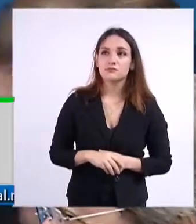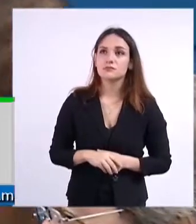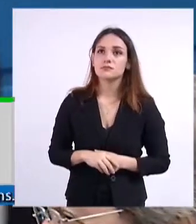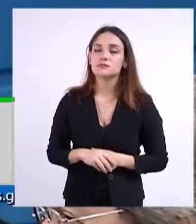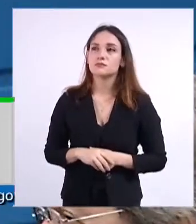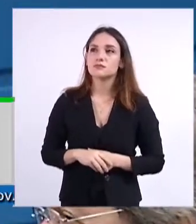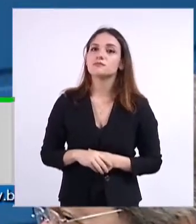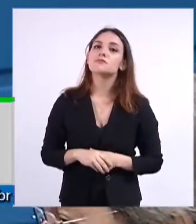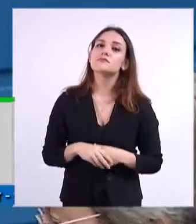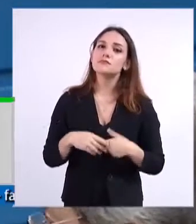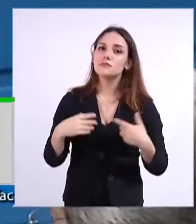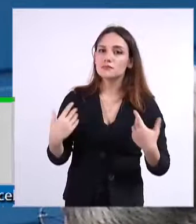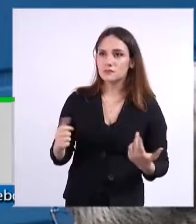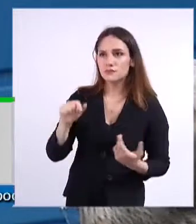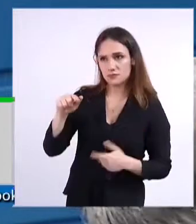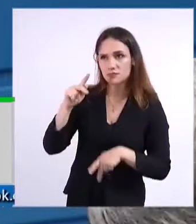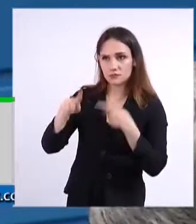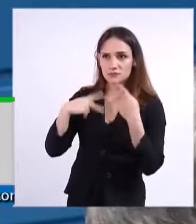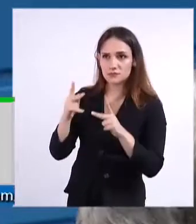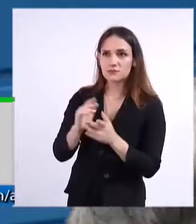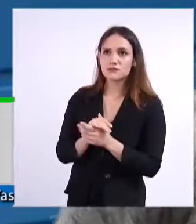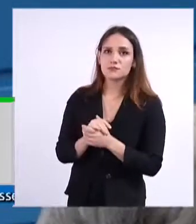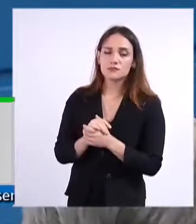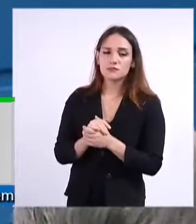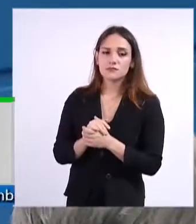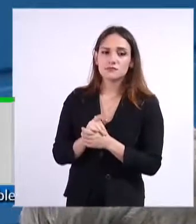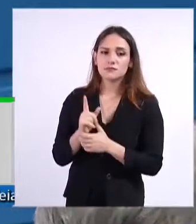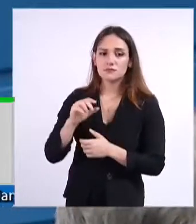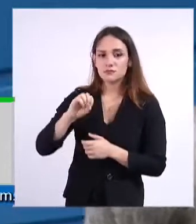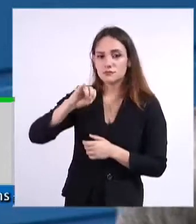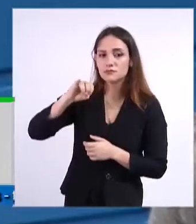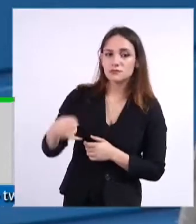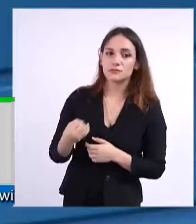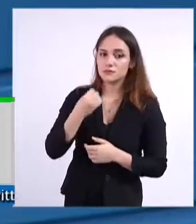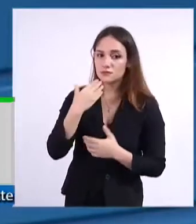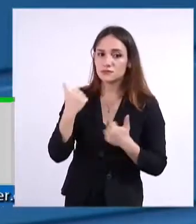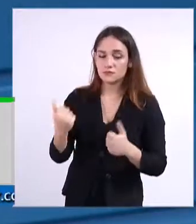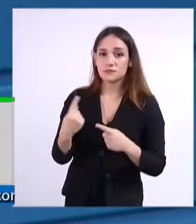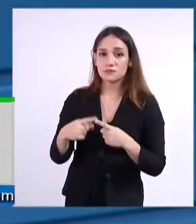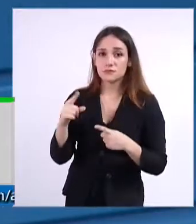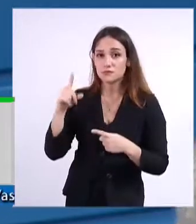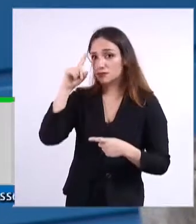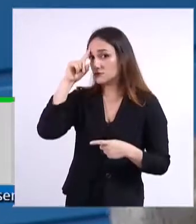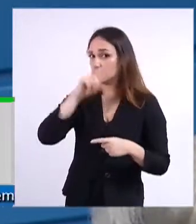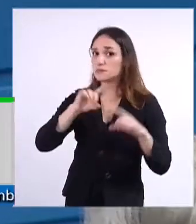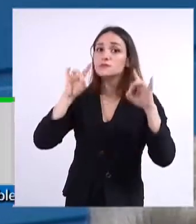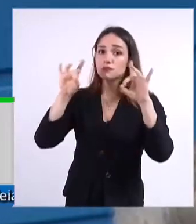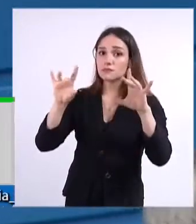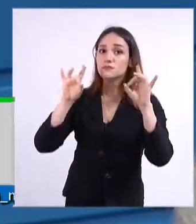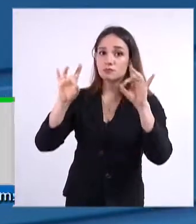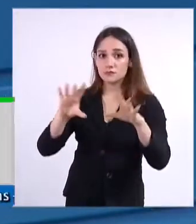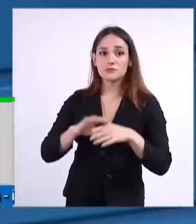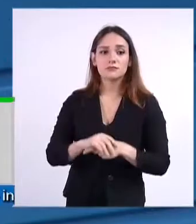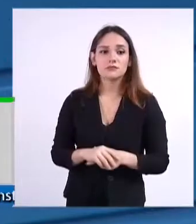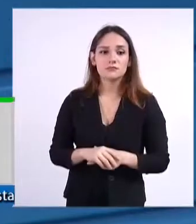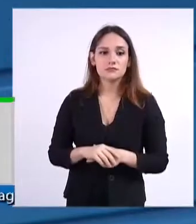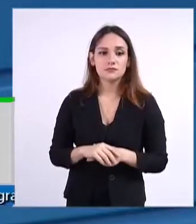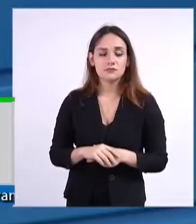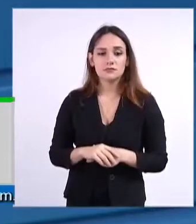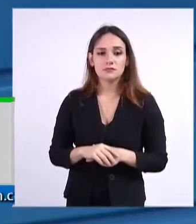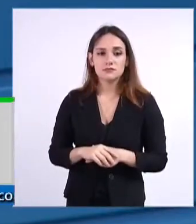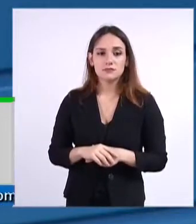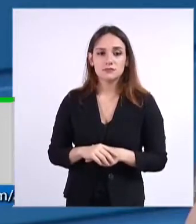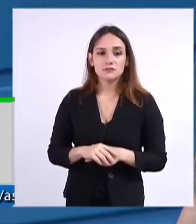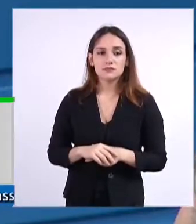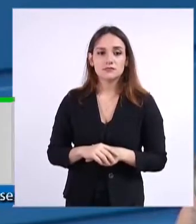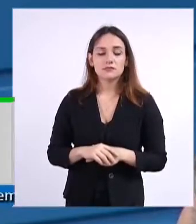Mas Vossa Excelência me dá uma oportunidade muito boa nesse dia, que é um dia especial, de falar do